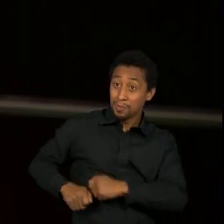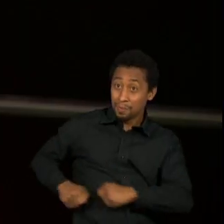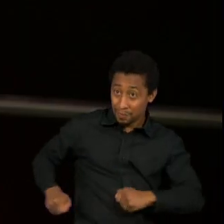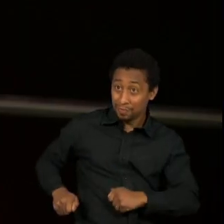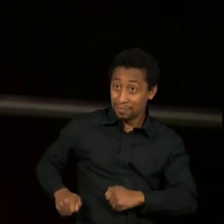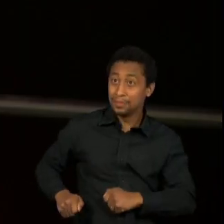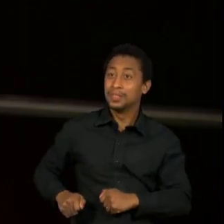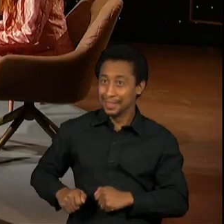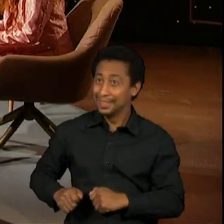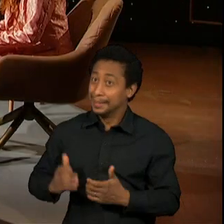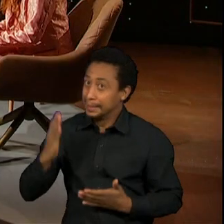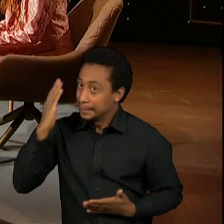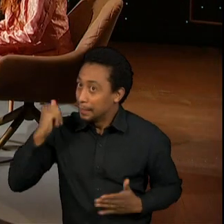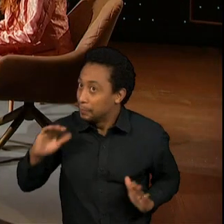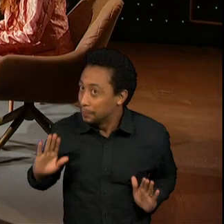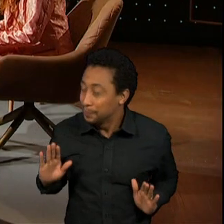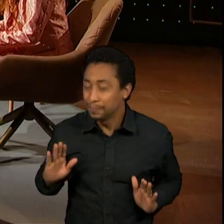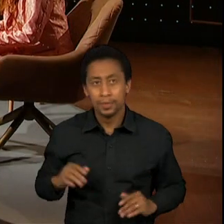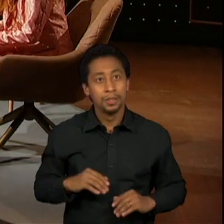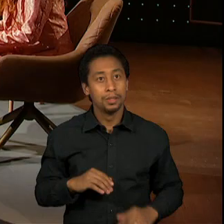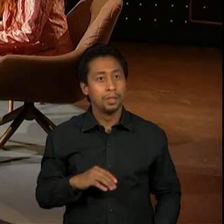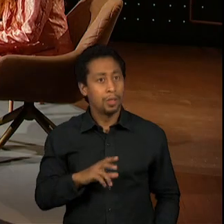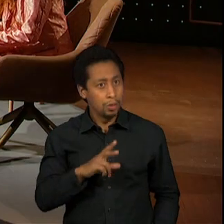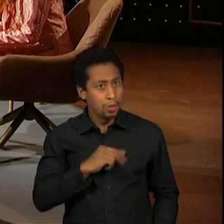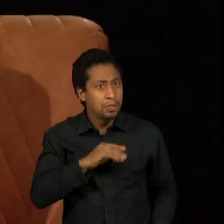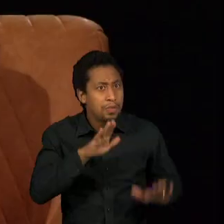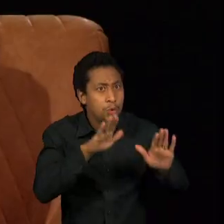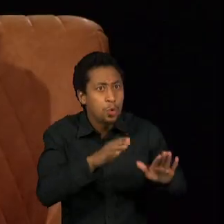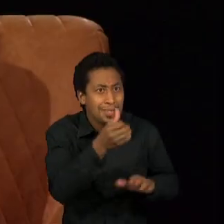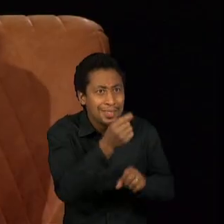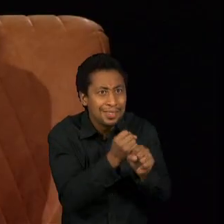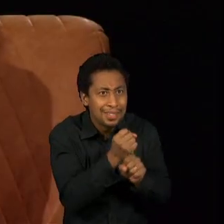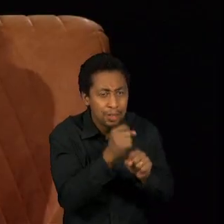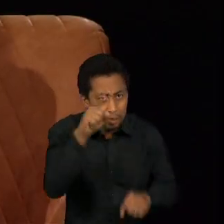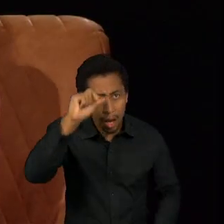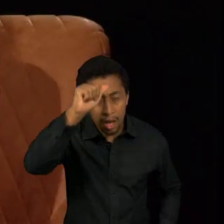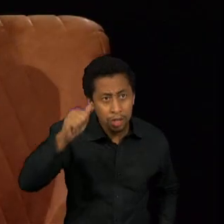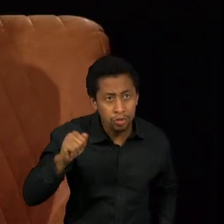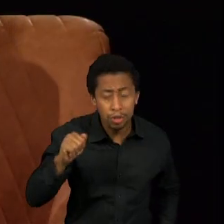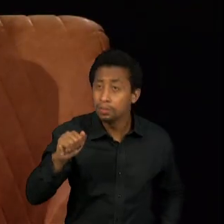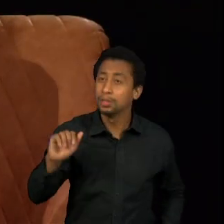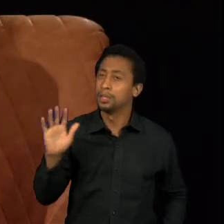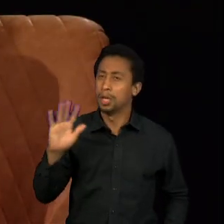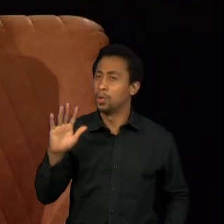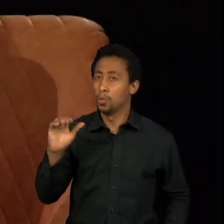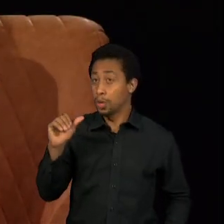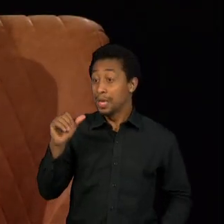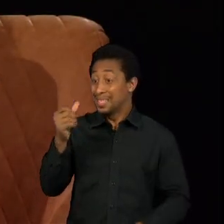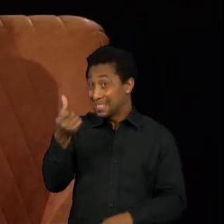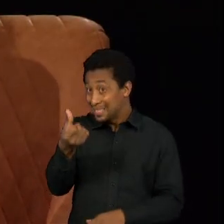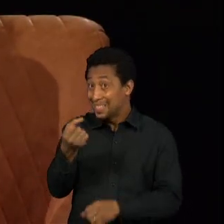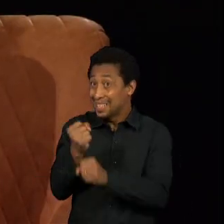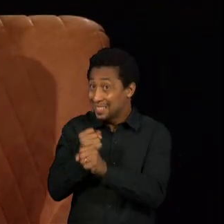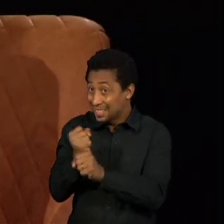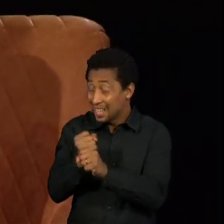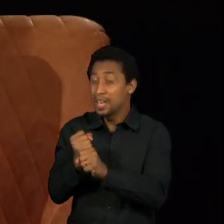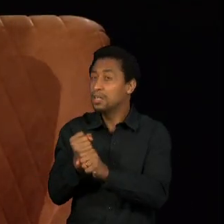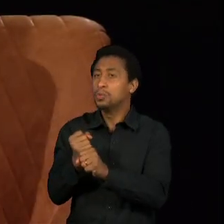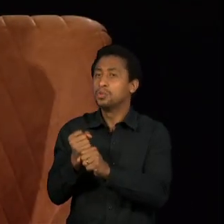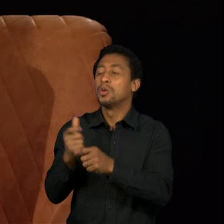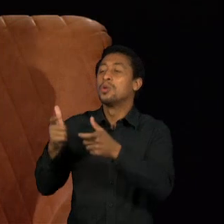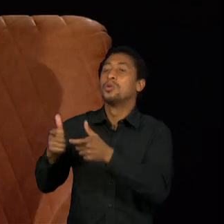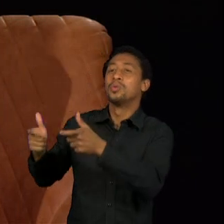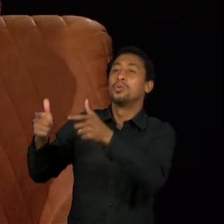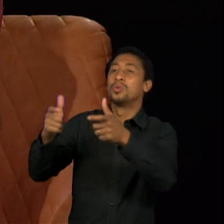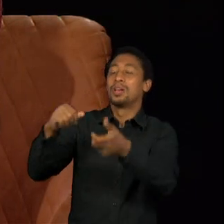Coragem, né? Você ficou 6 anos na Índia? Não. Não. Não. Em todos os lugares do mundo, mas monja. Não era atriz e não